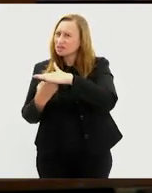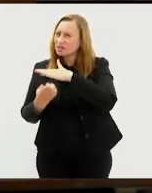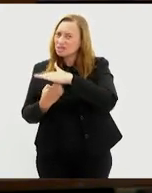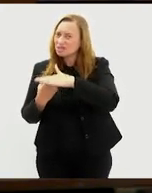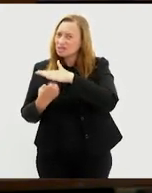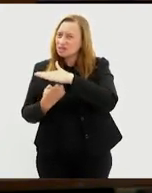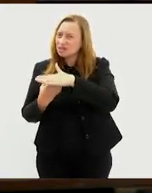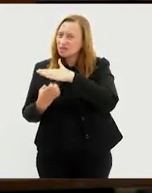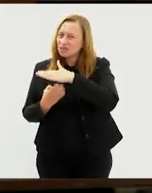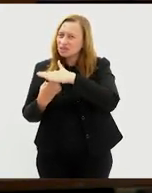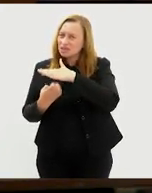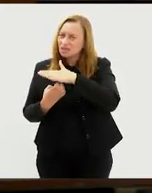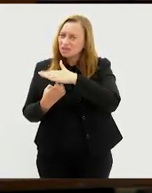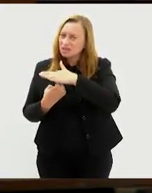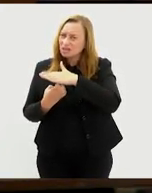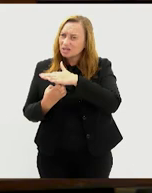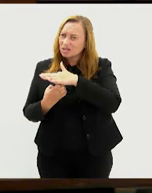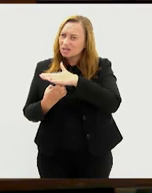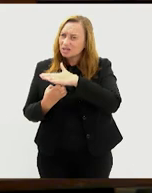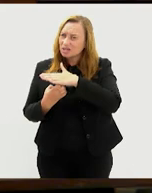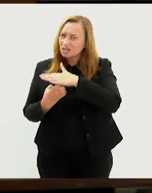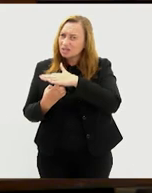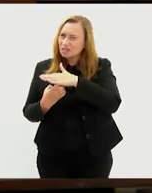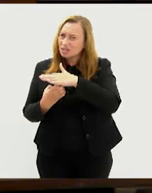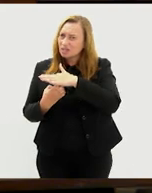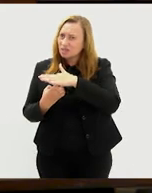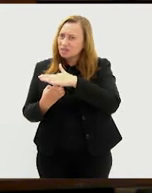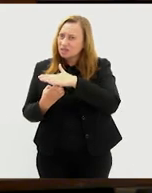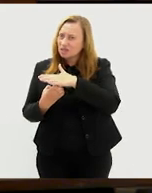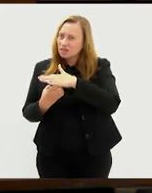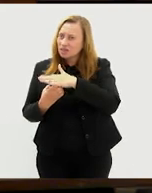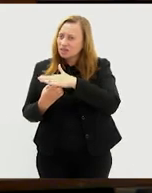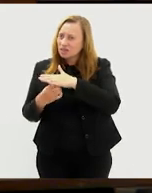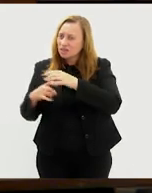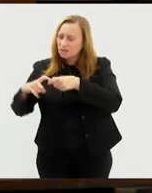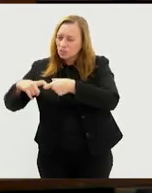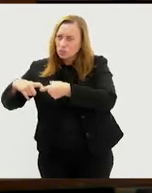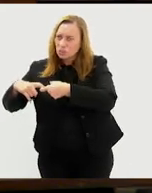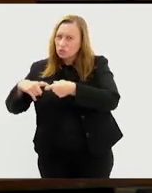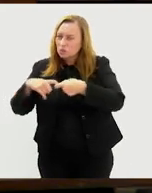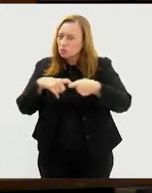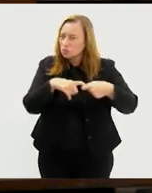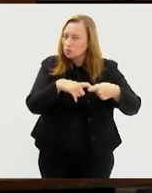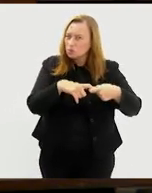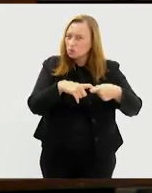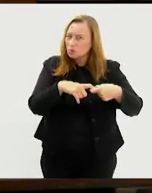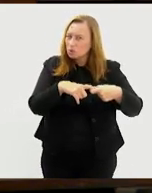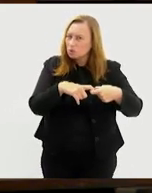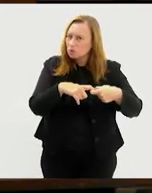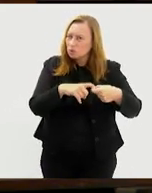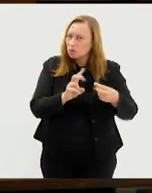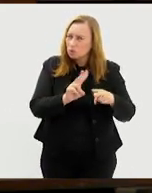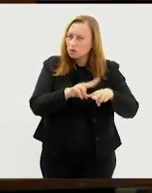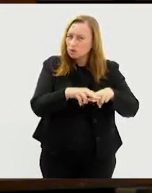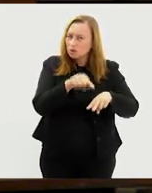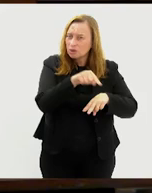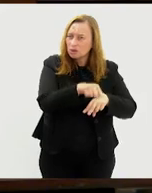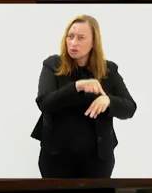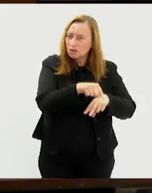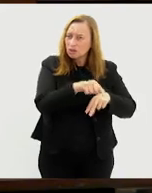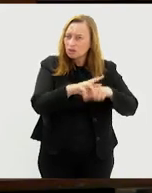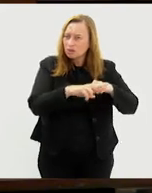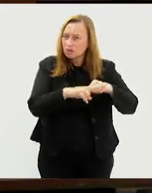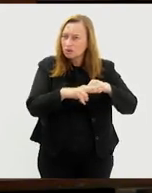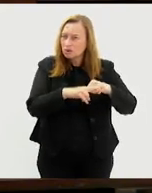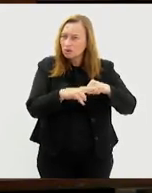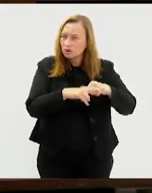que acaba acaba com os carros que foram apreendidos da população de roxo ela não